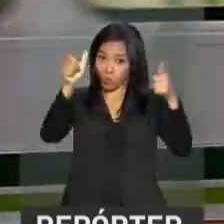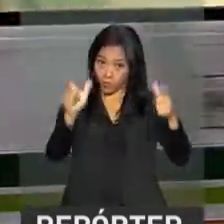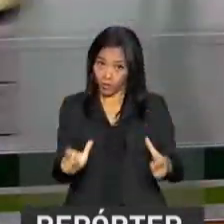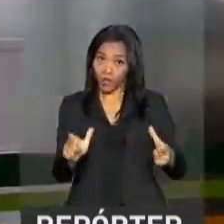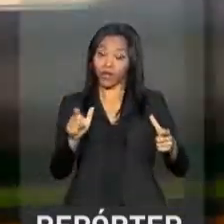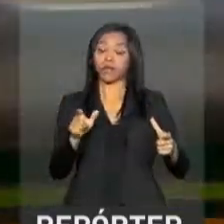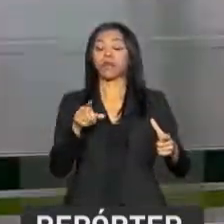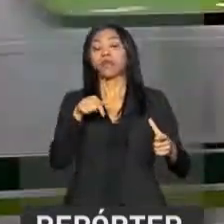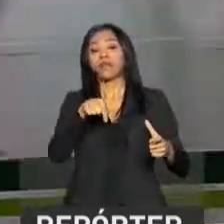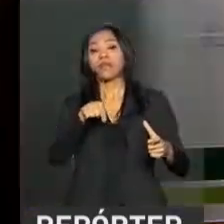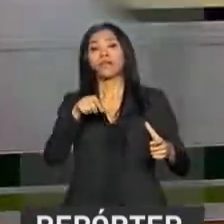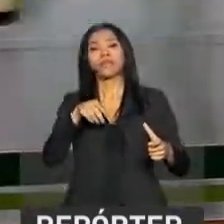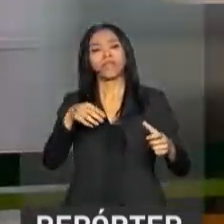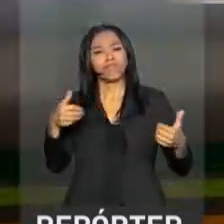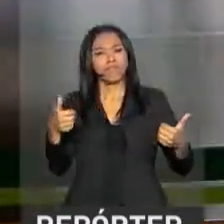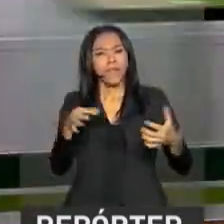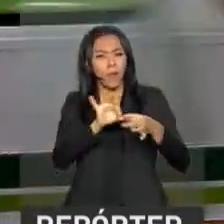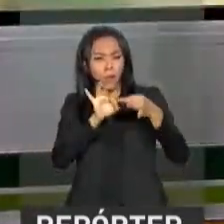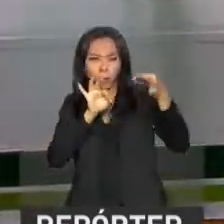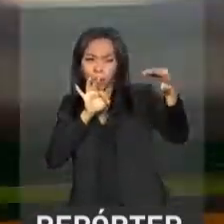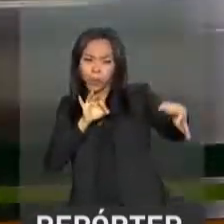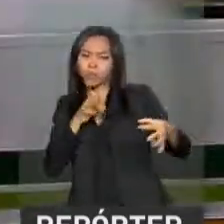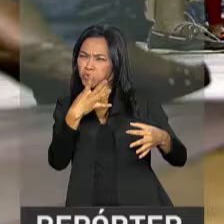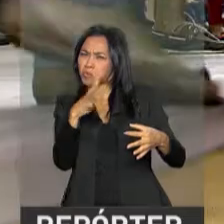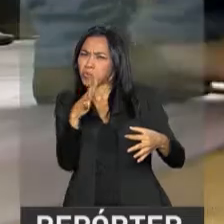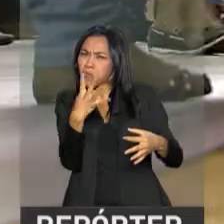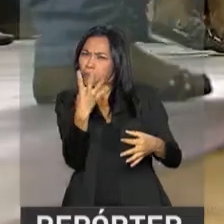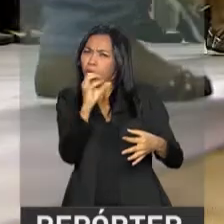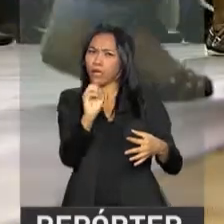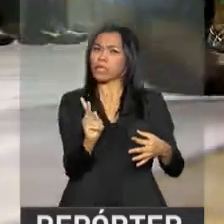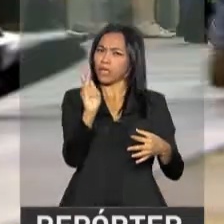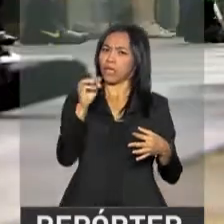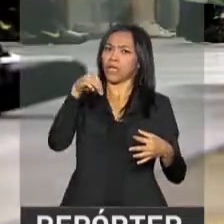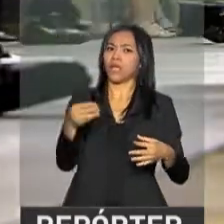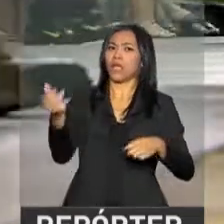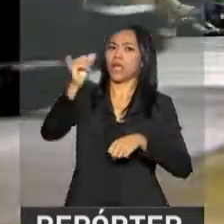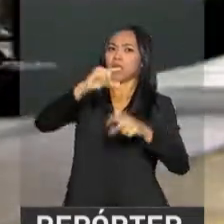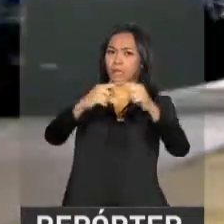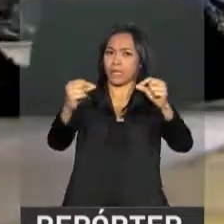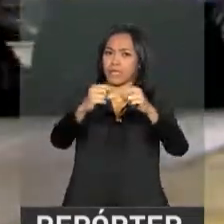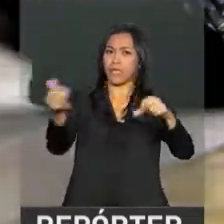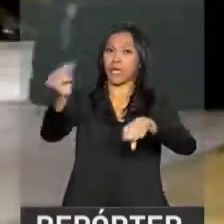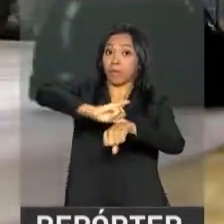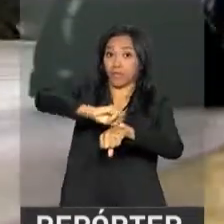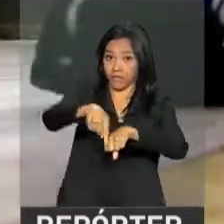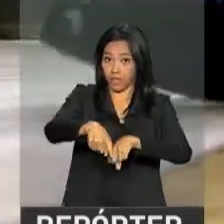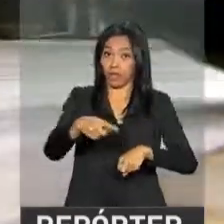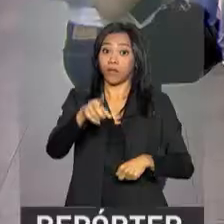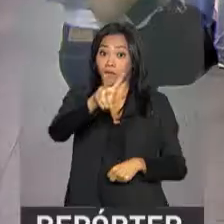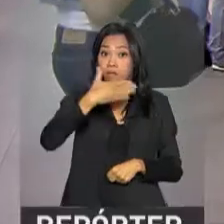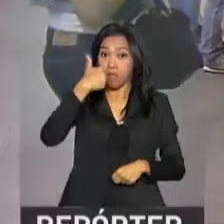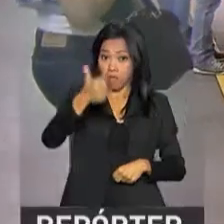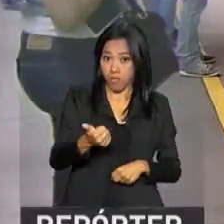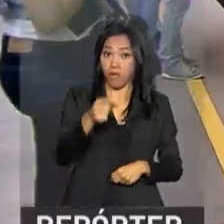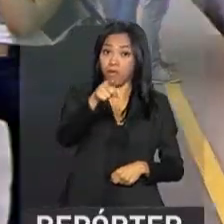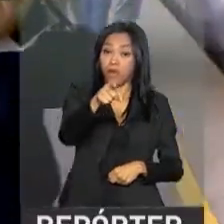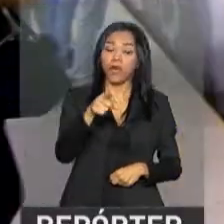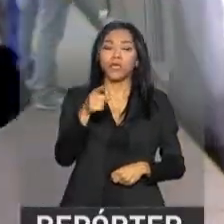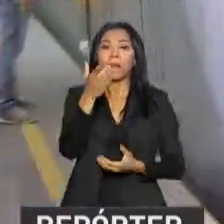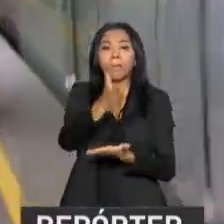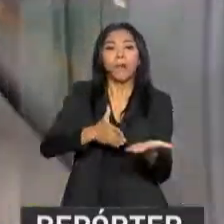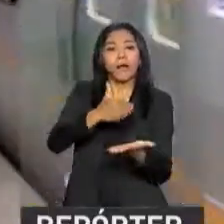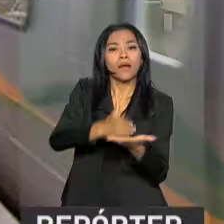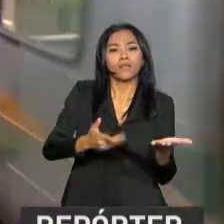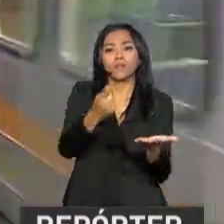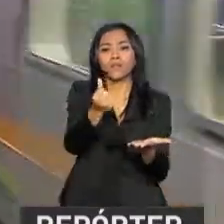brasília melhorias que abrangem a troca de peças e atualização do sistema de controle dos trend parte do dinheiro